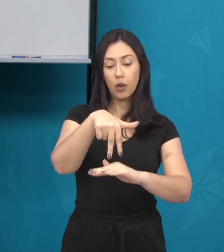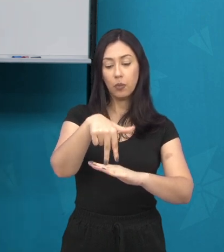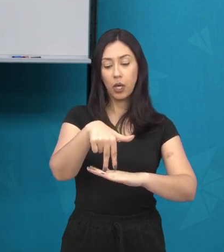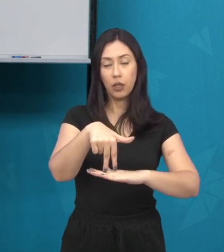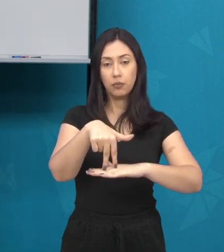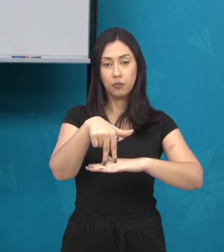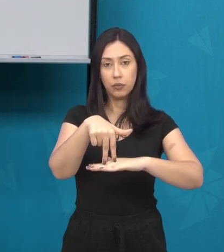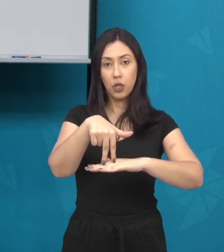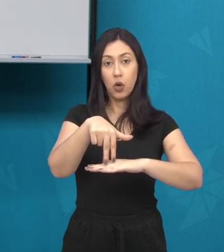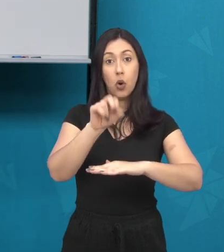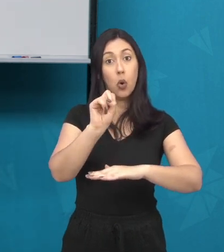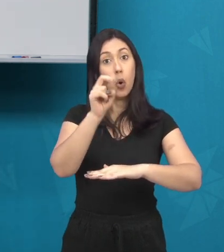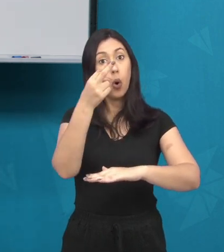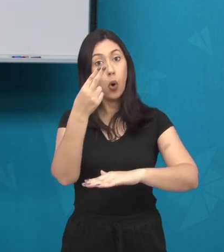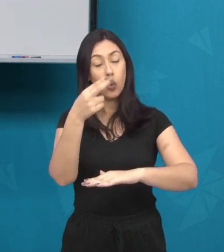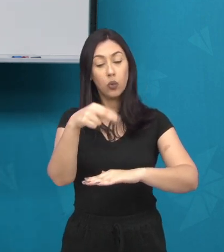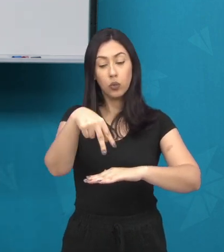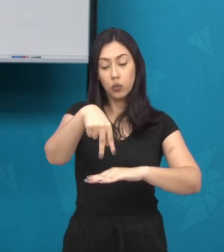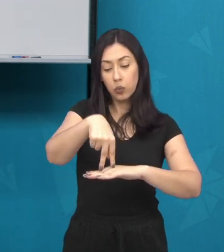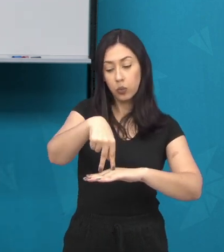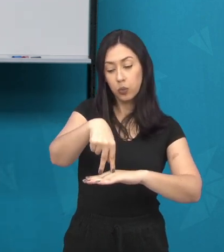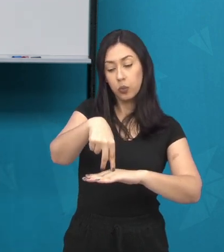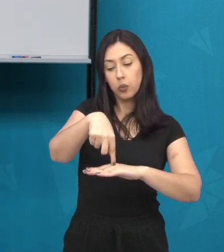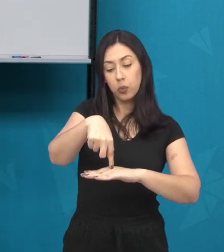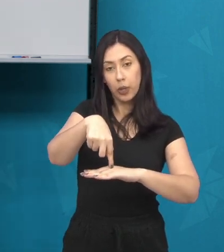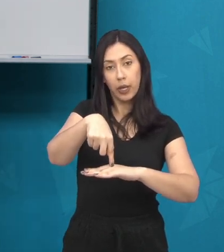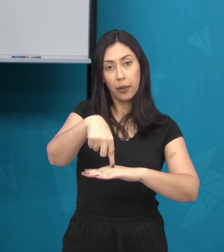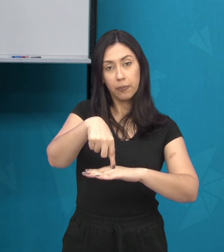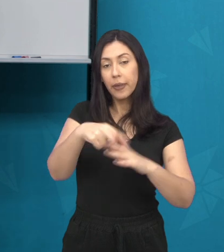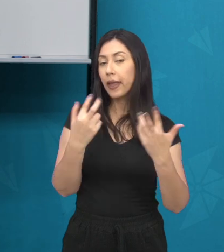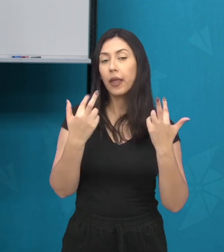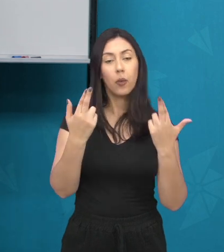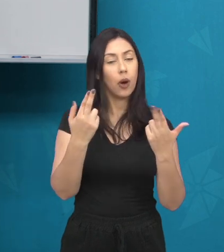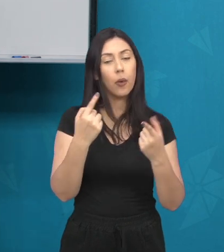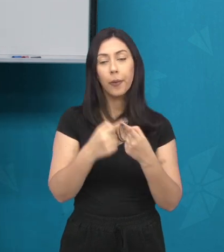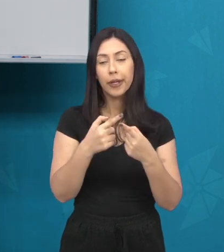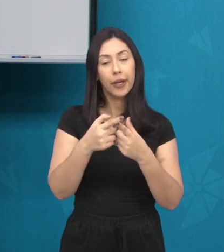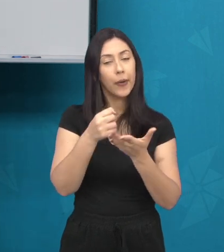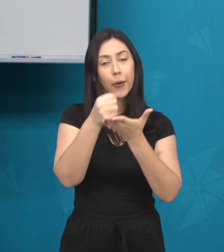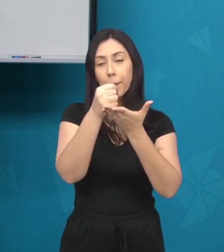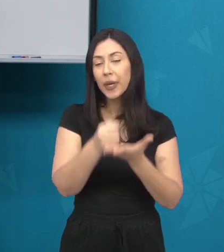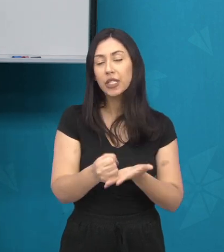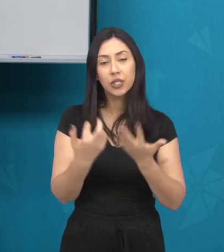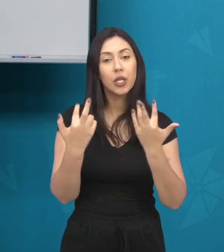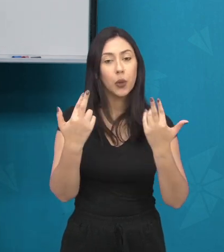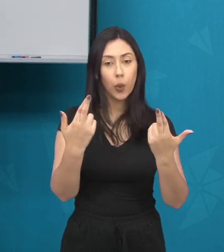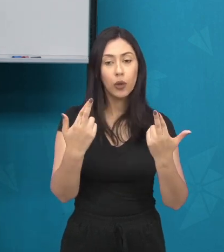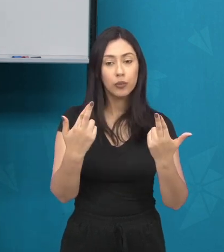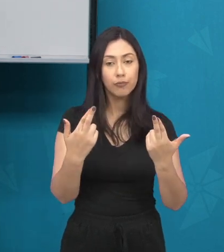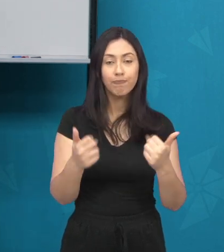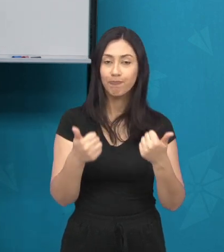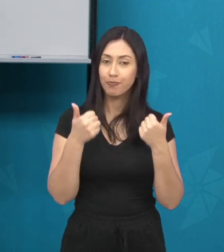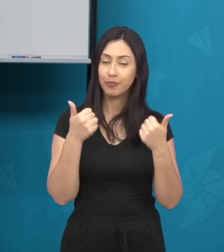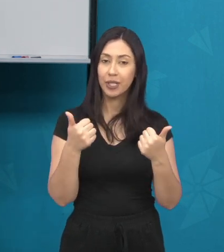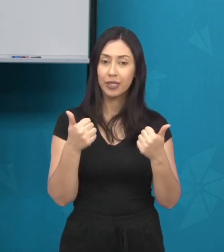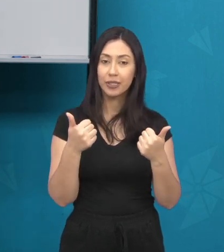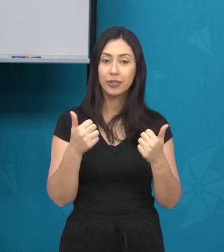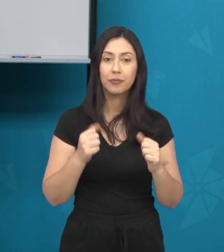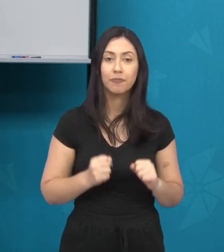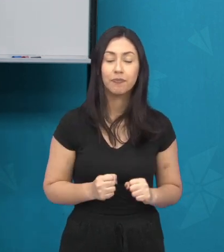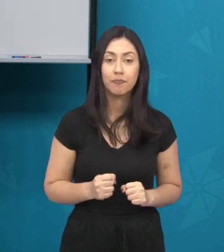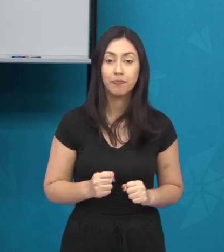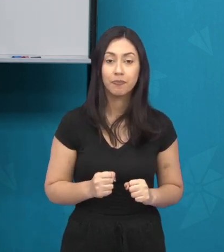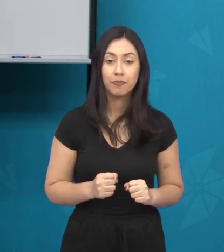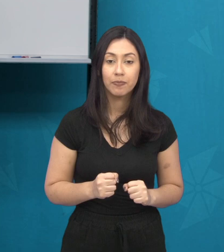dois pés ou com um pé a leitura é a mesma confere Essa é a lógica da questão beleza